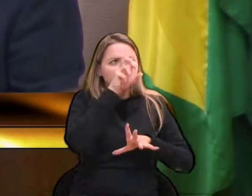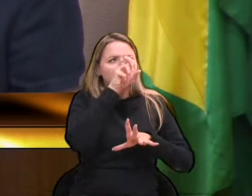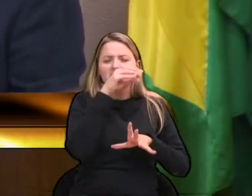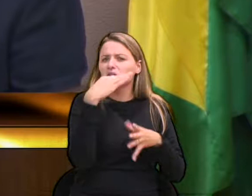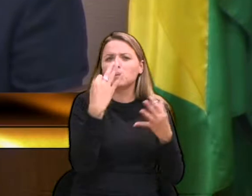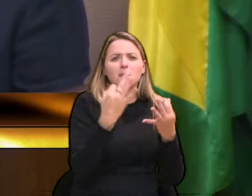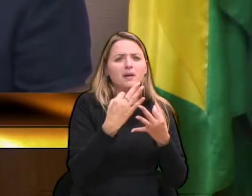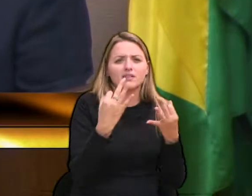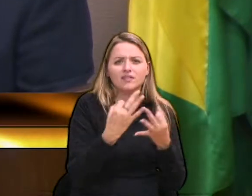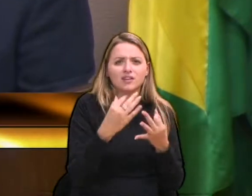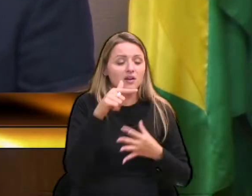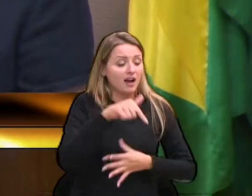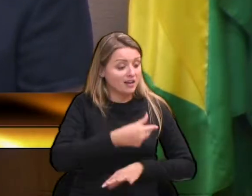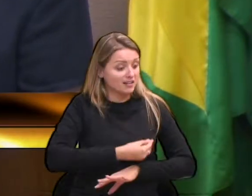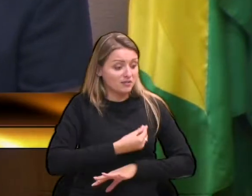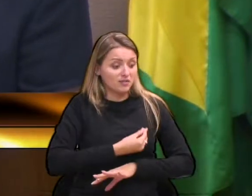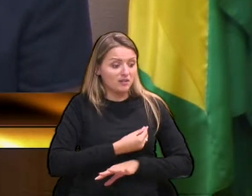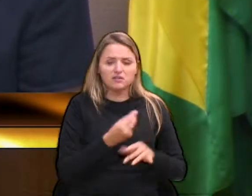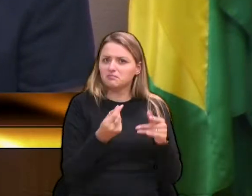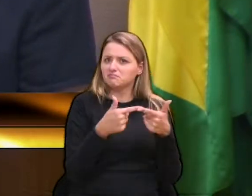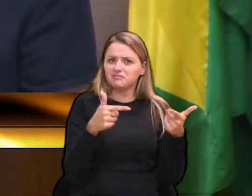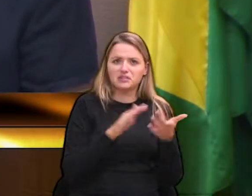excelentes. Aqui se vive sem medo.